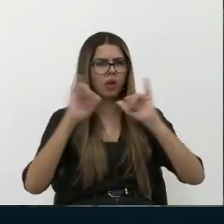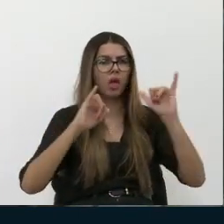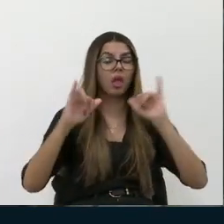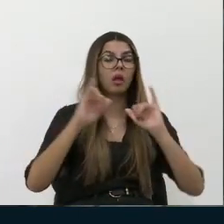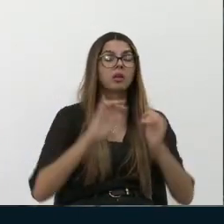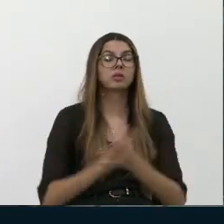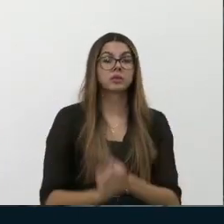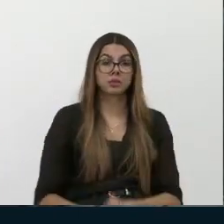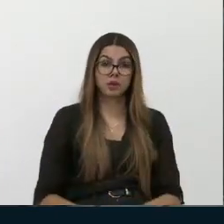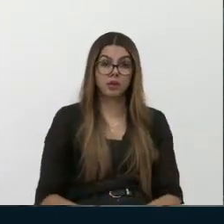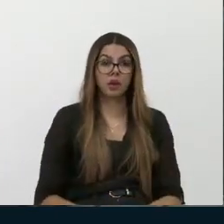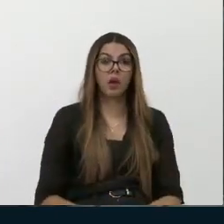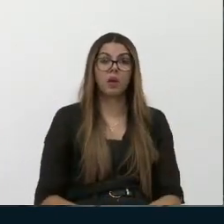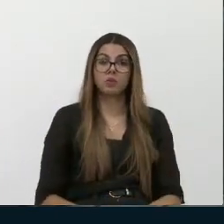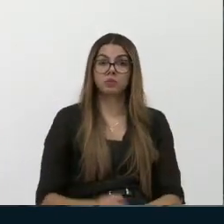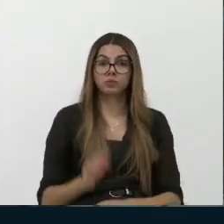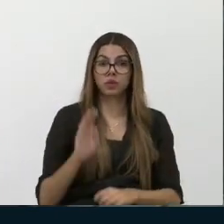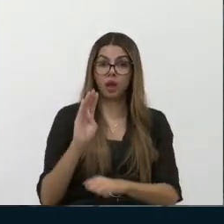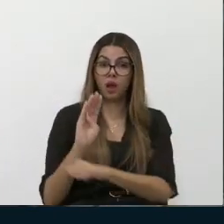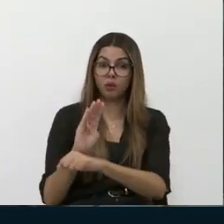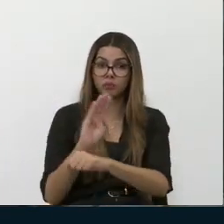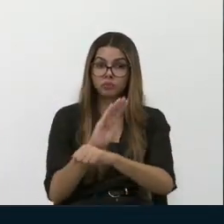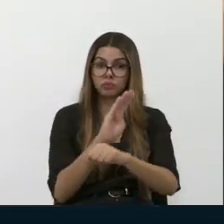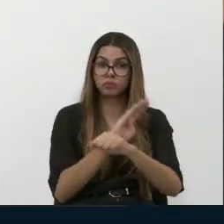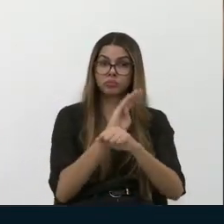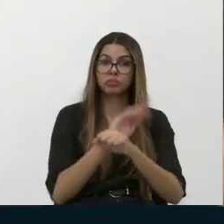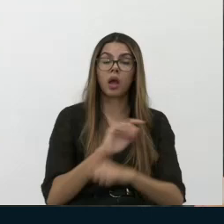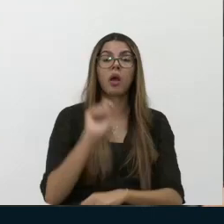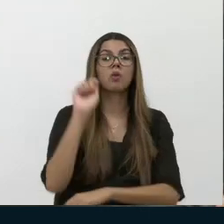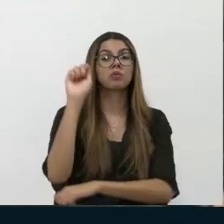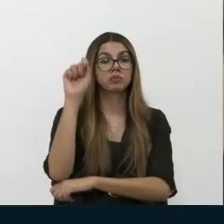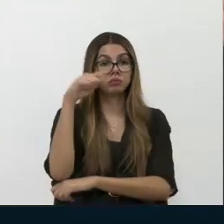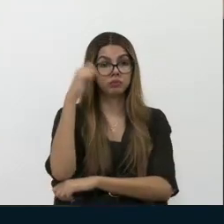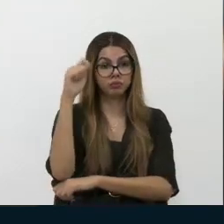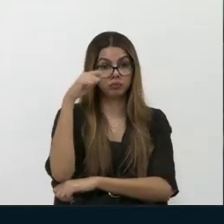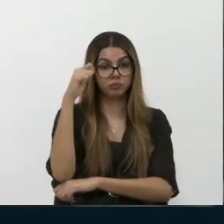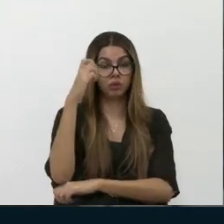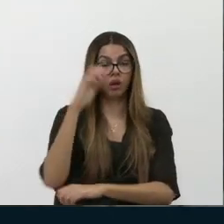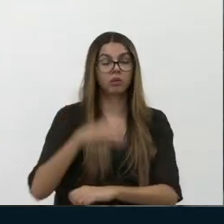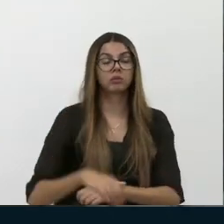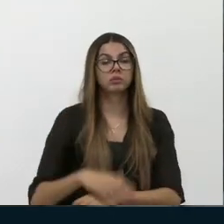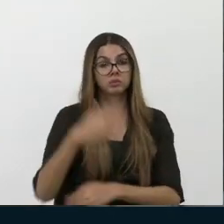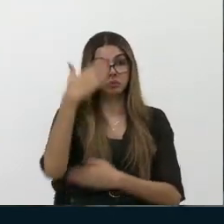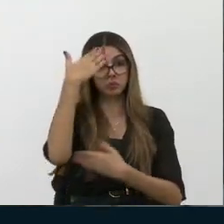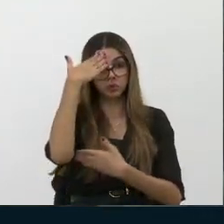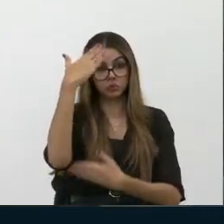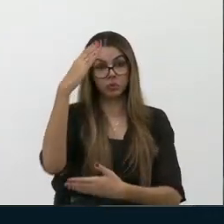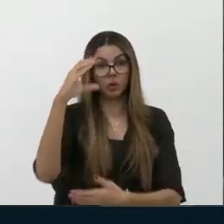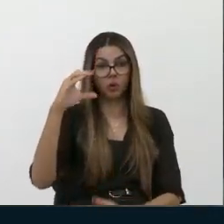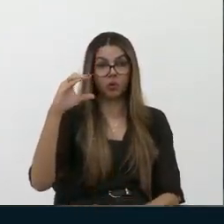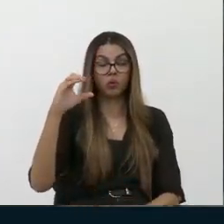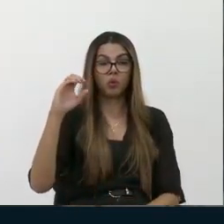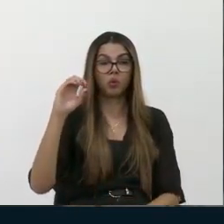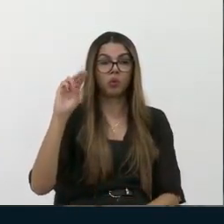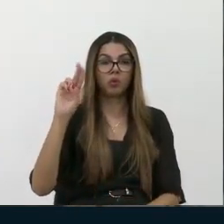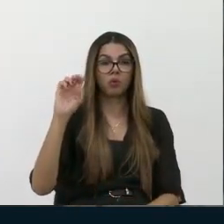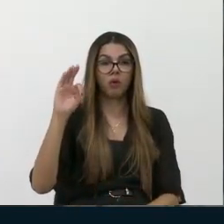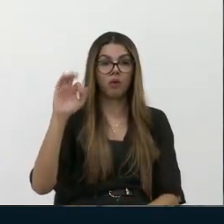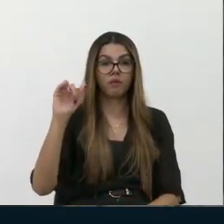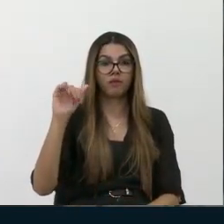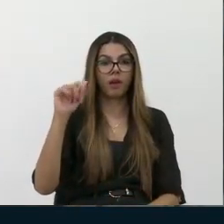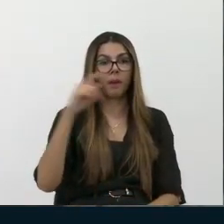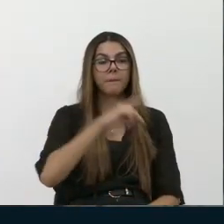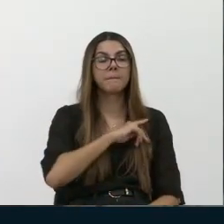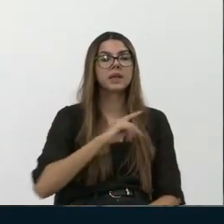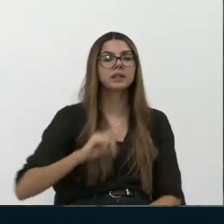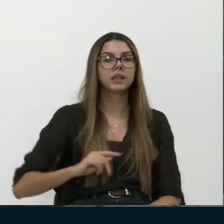ajudar a campanha a chegar essas doações ao Rio Grande do Sul. Agradecer também a CUFA, Guarulhos, através do presidente Tita,